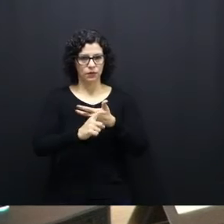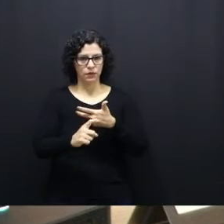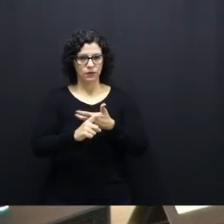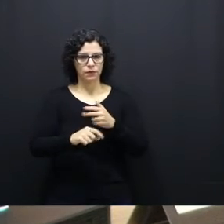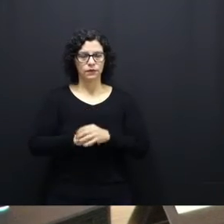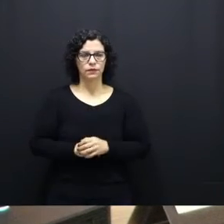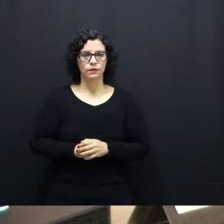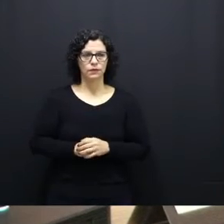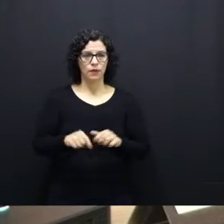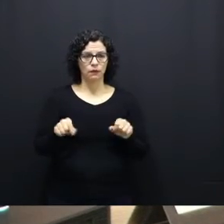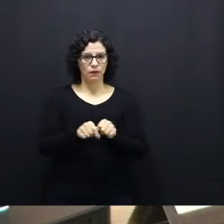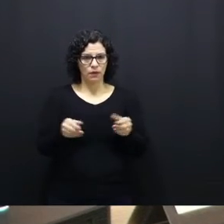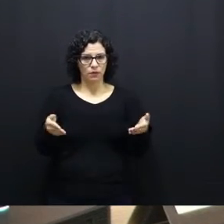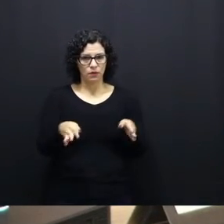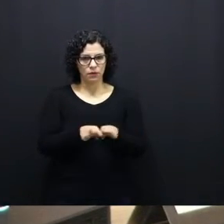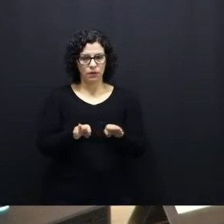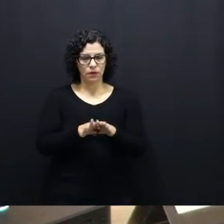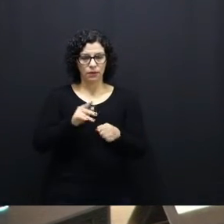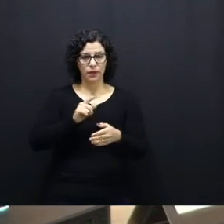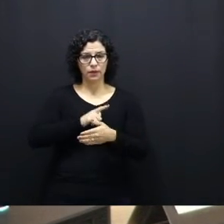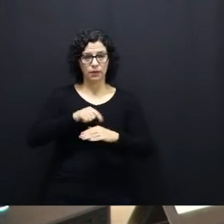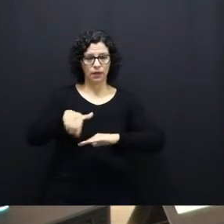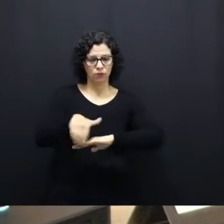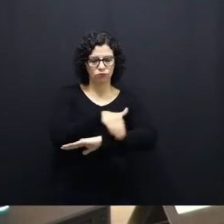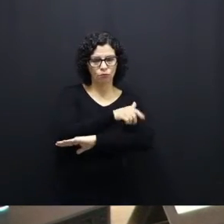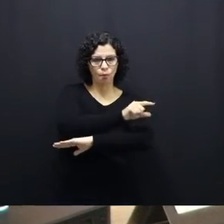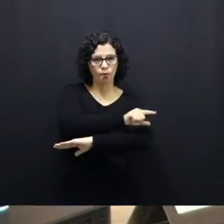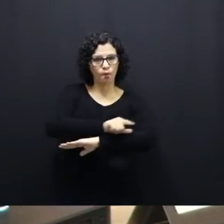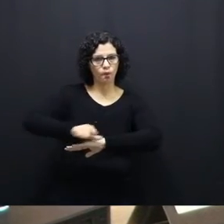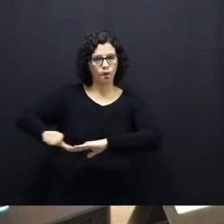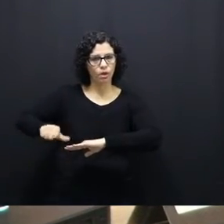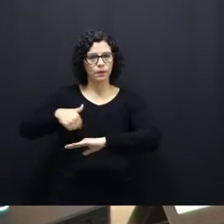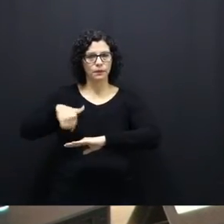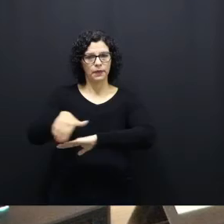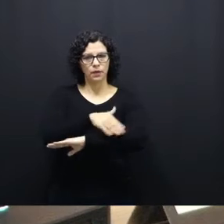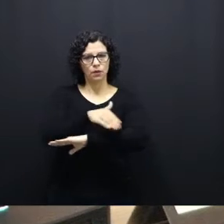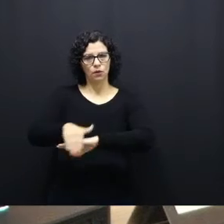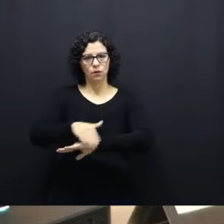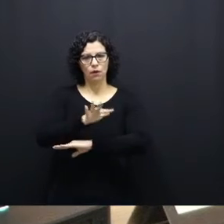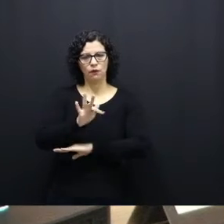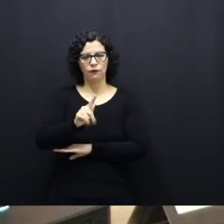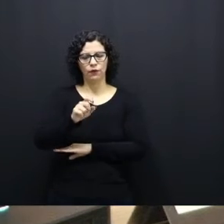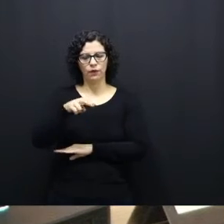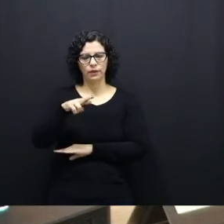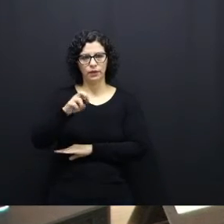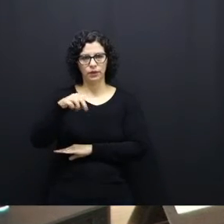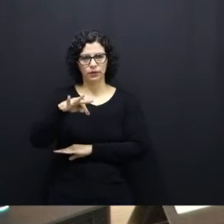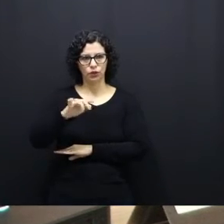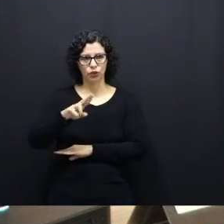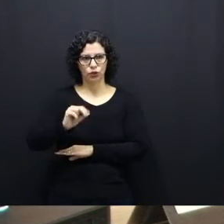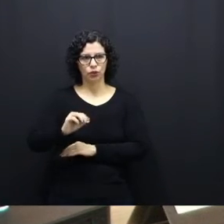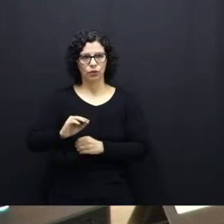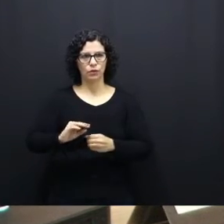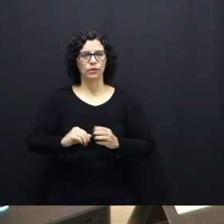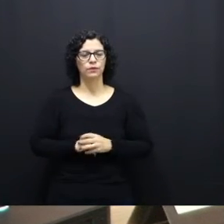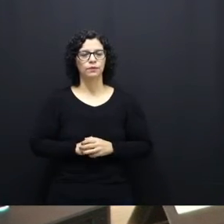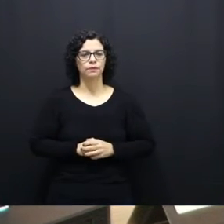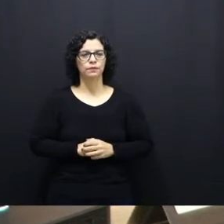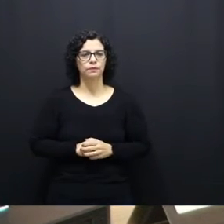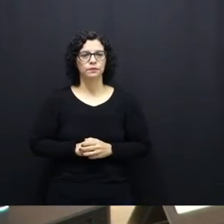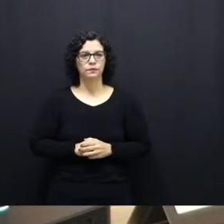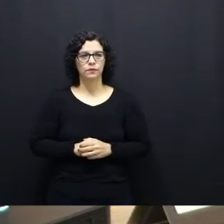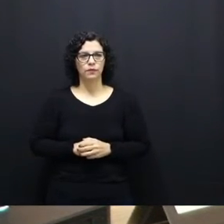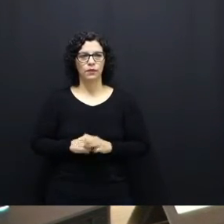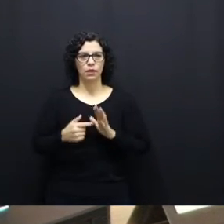Executivo que seja realizada a limpeza das canaletas e meio fio em toda extensão da Rua Florentino Suca no banco combo